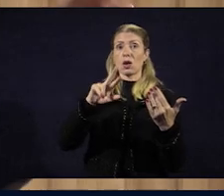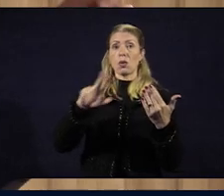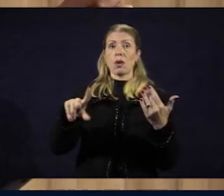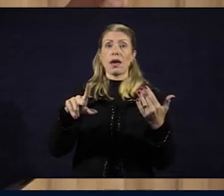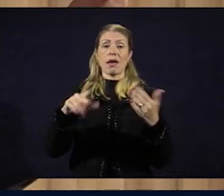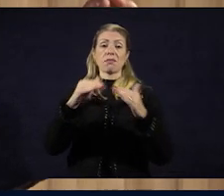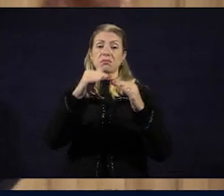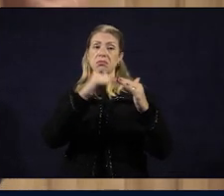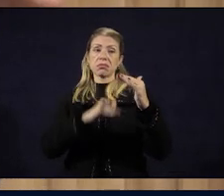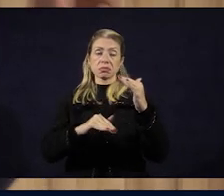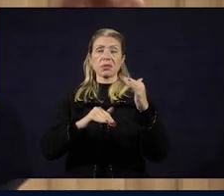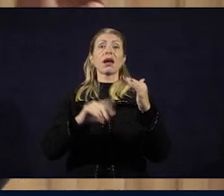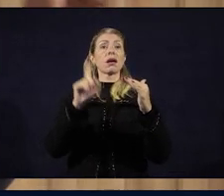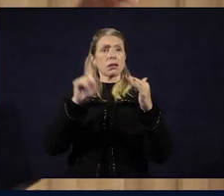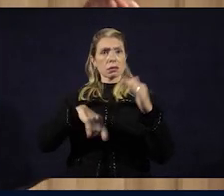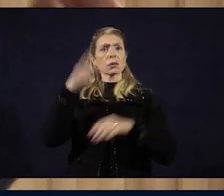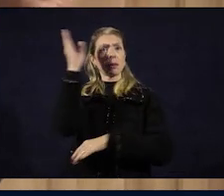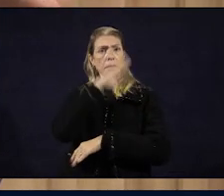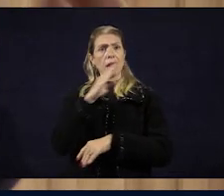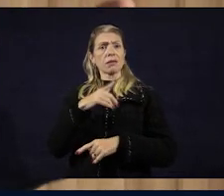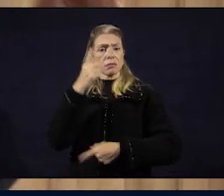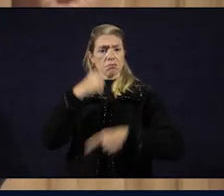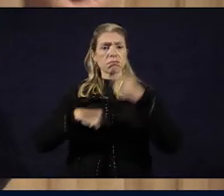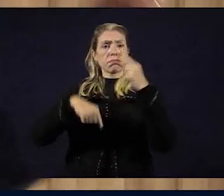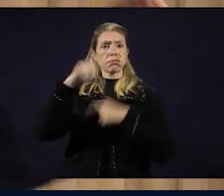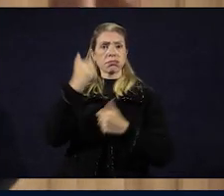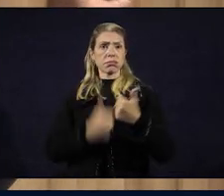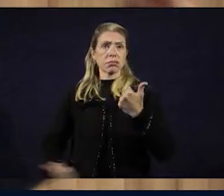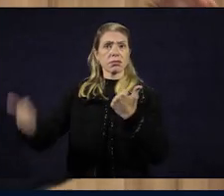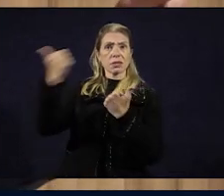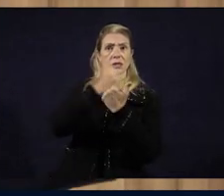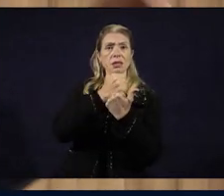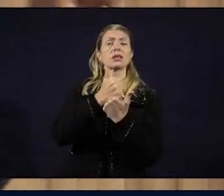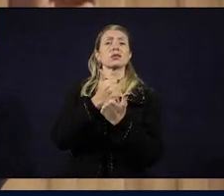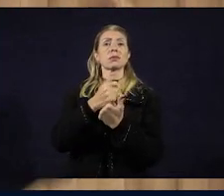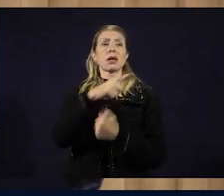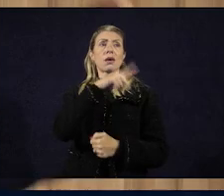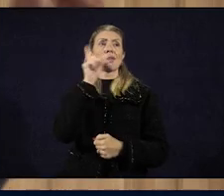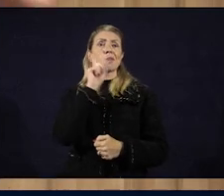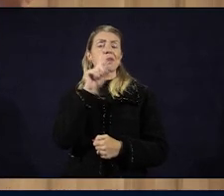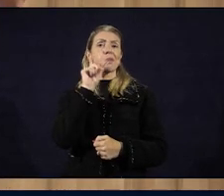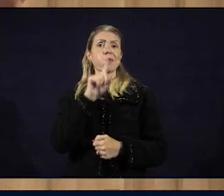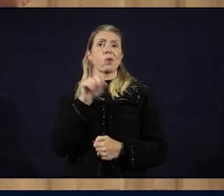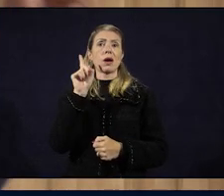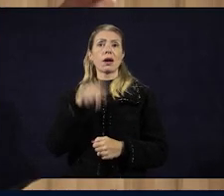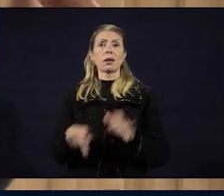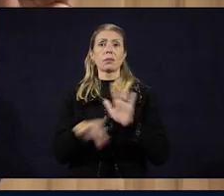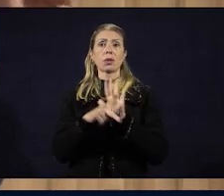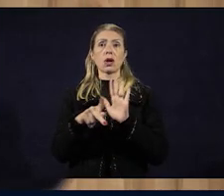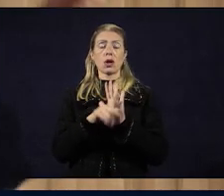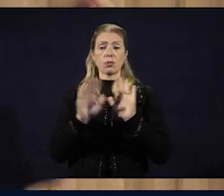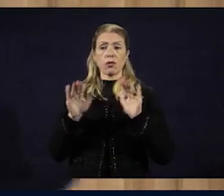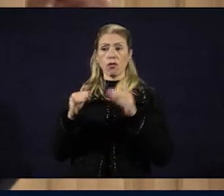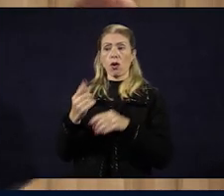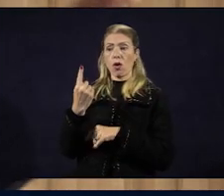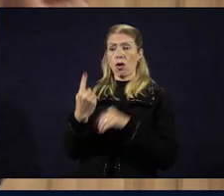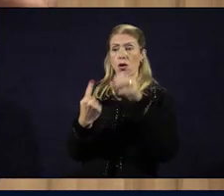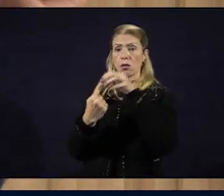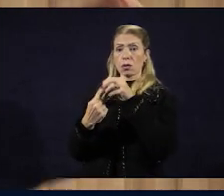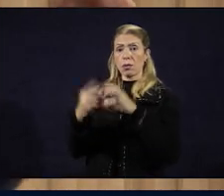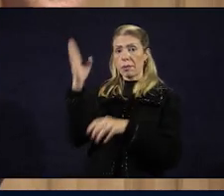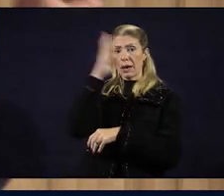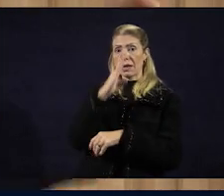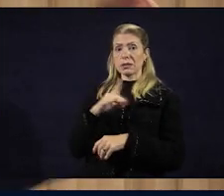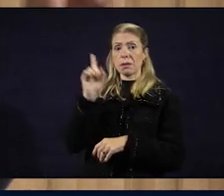em infraestrutura. O Brasil acaba de tomar a posição dos Estados Unidos como sendo o país mais competitivo